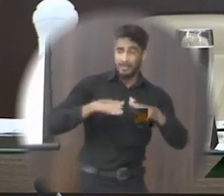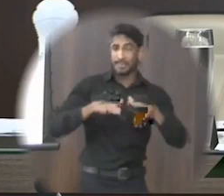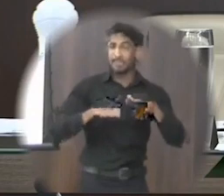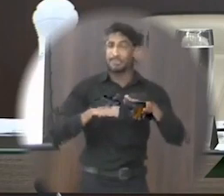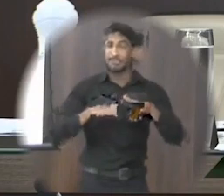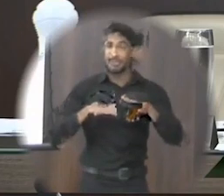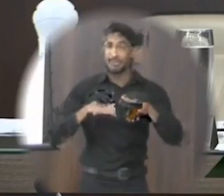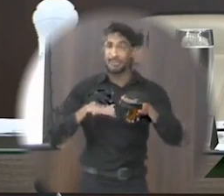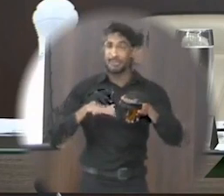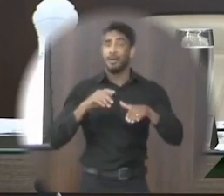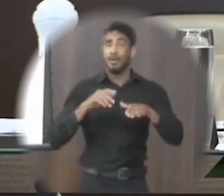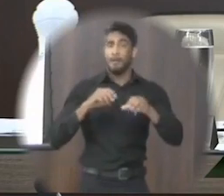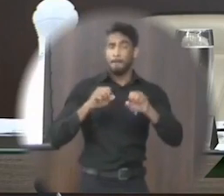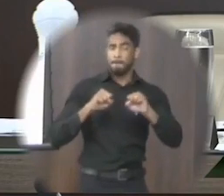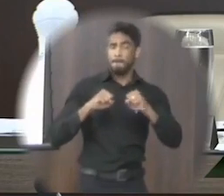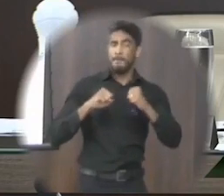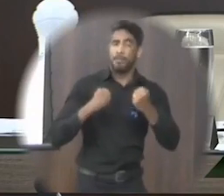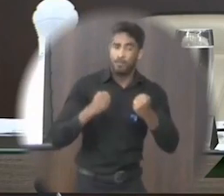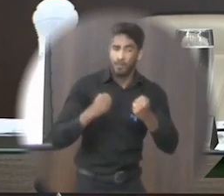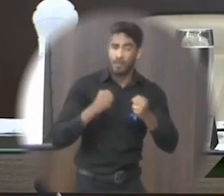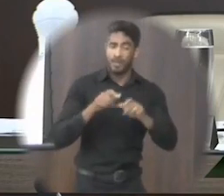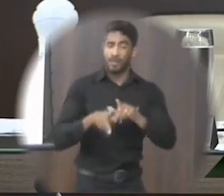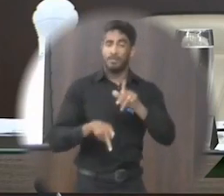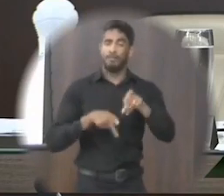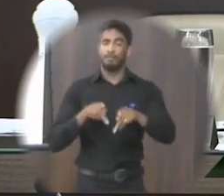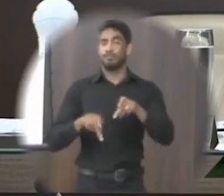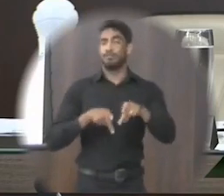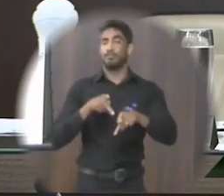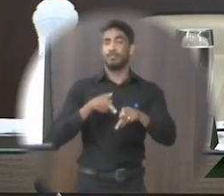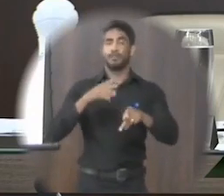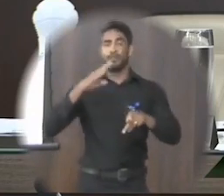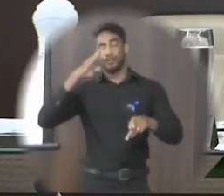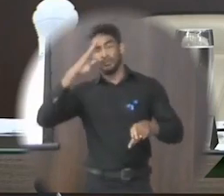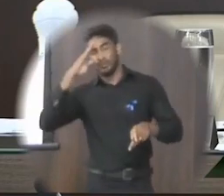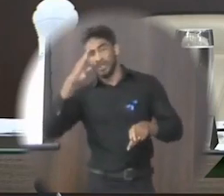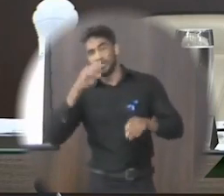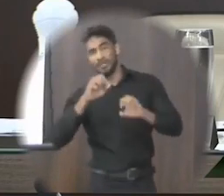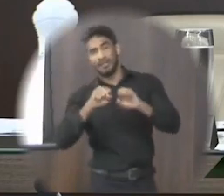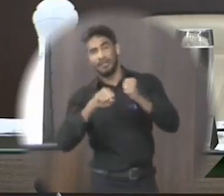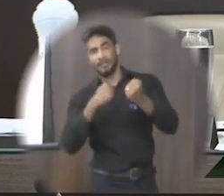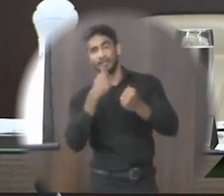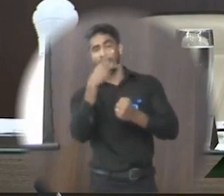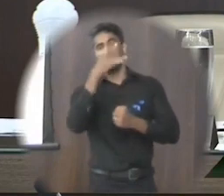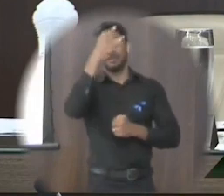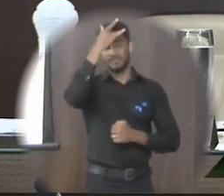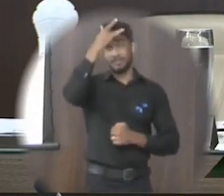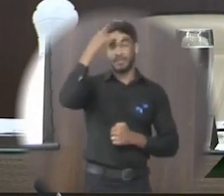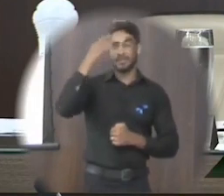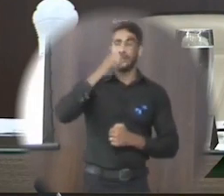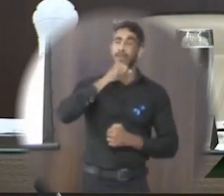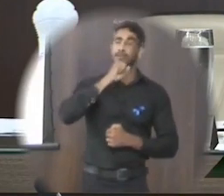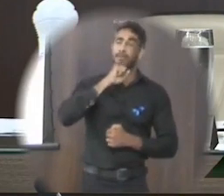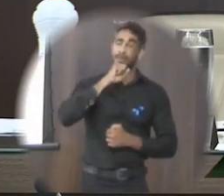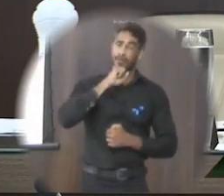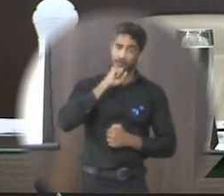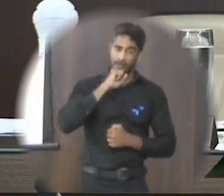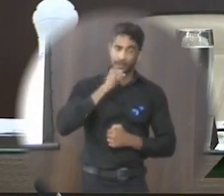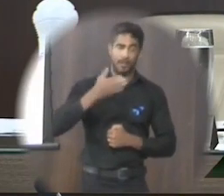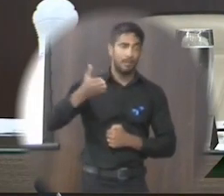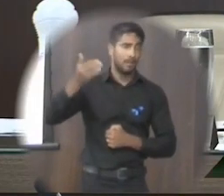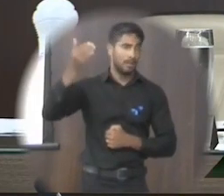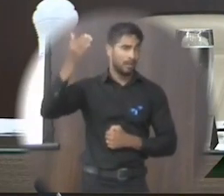do próprio poder público, né, em fazer políticas direcionadas à prevenção da pessoa idosa.